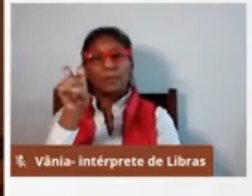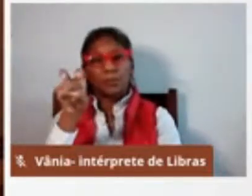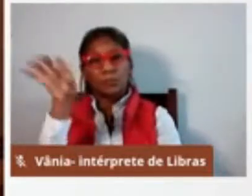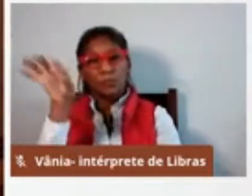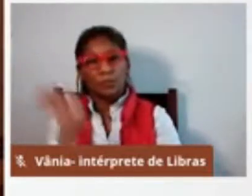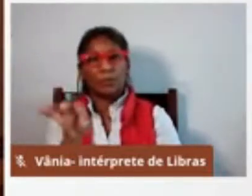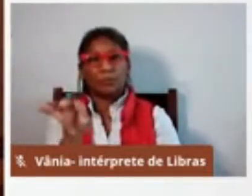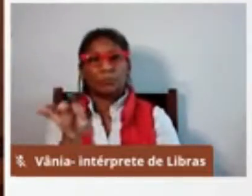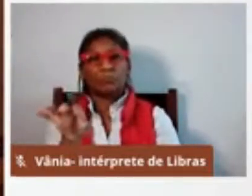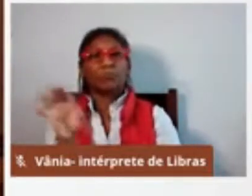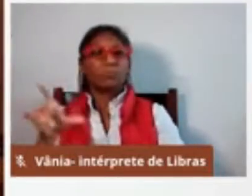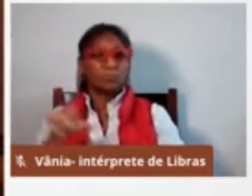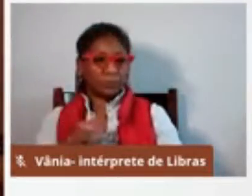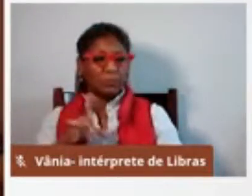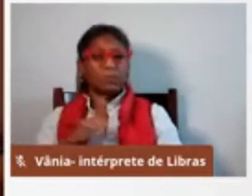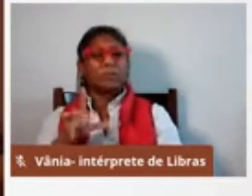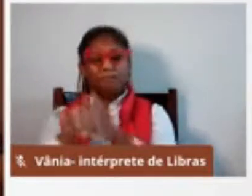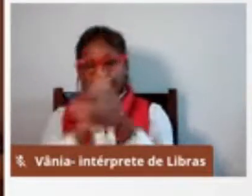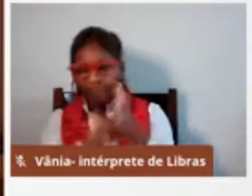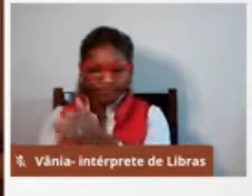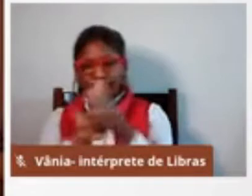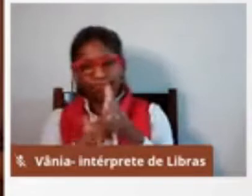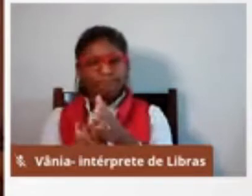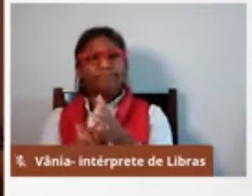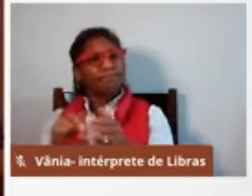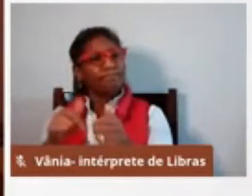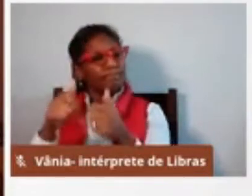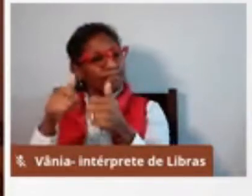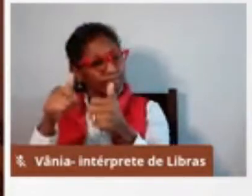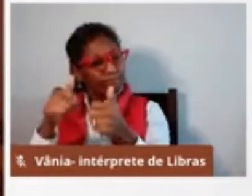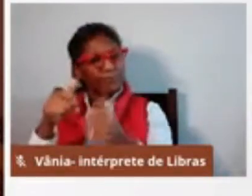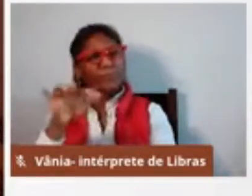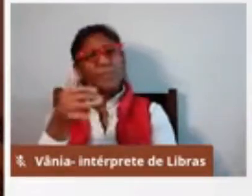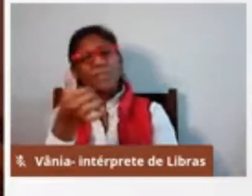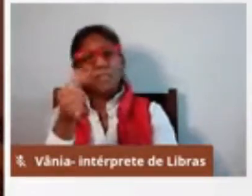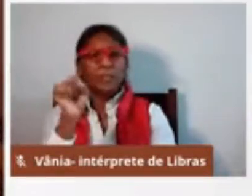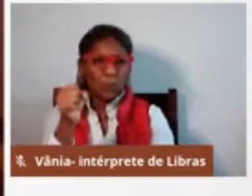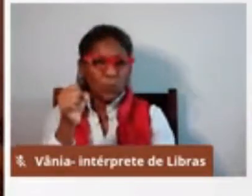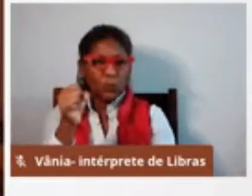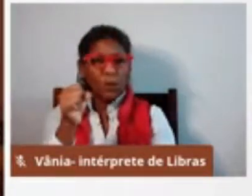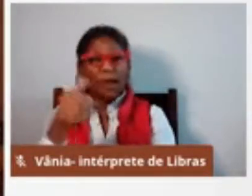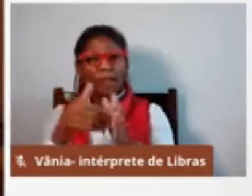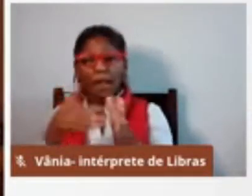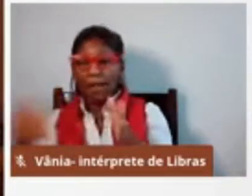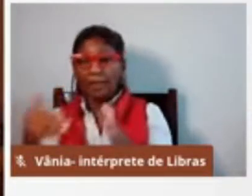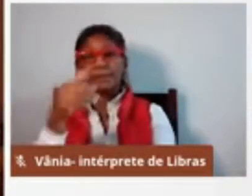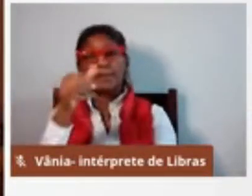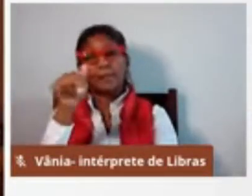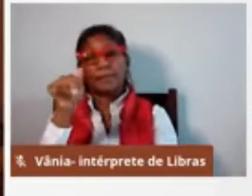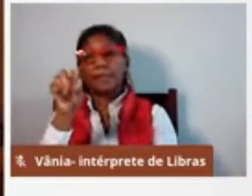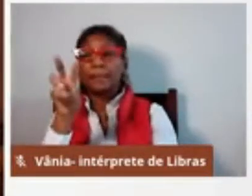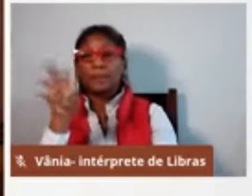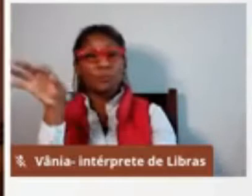70,5%, né? A gente tem aqui sempre atualizado sobre esse número e temos girado sempre em torno de 68% a 73% de